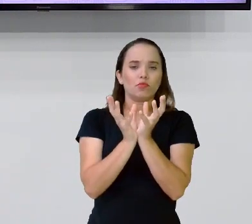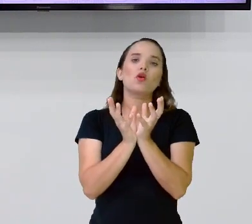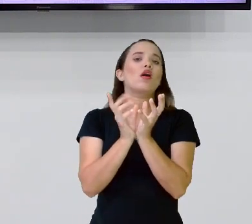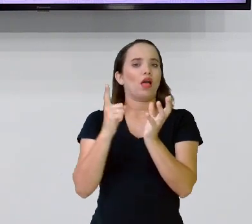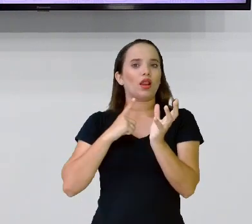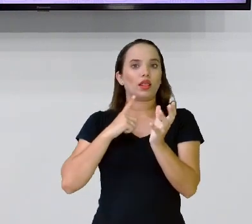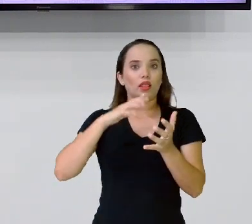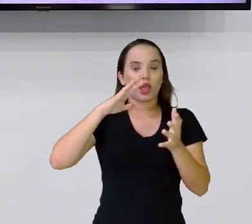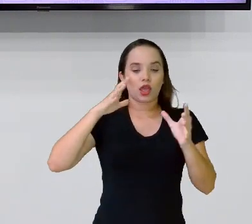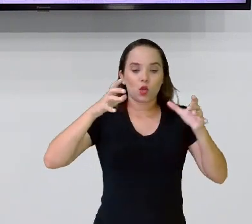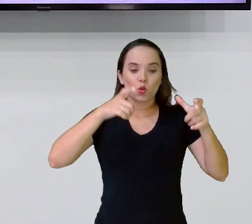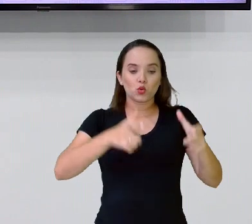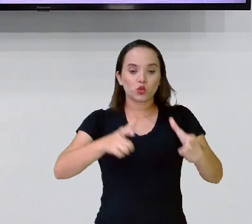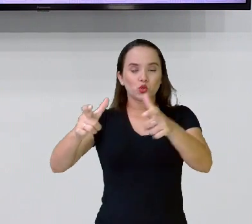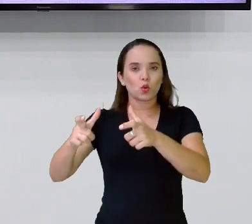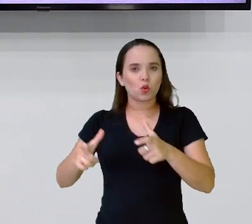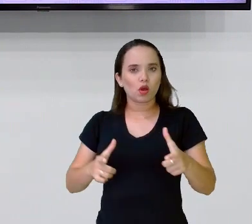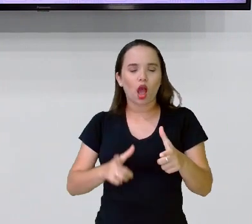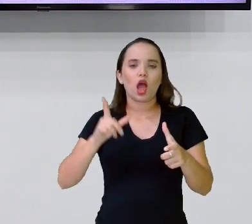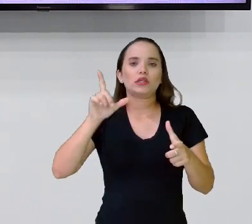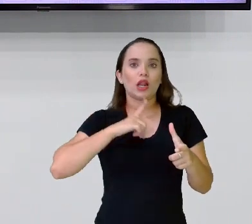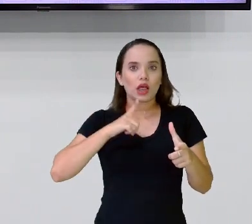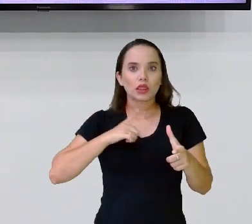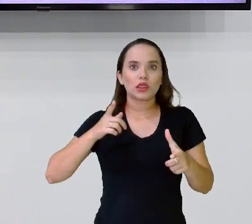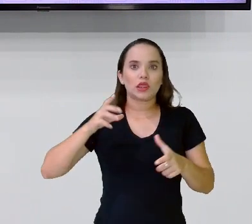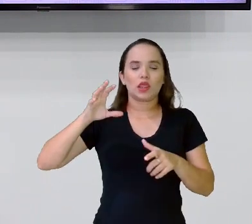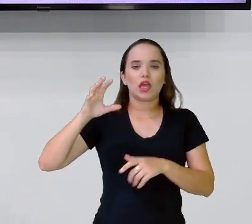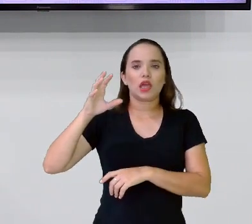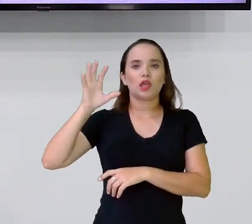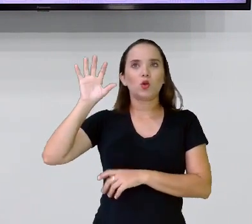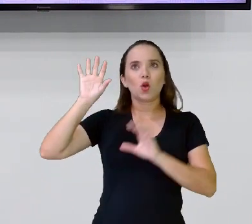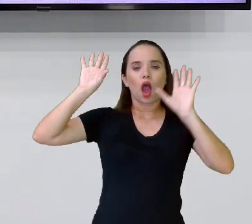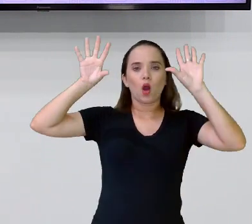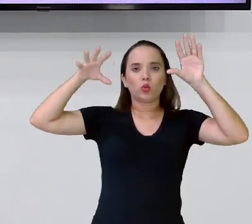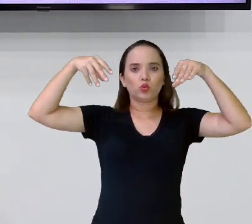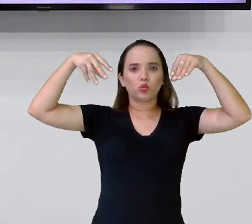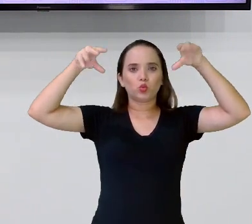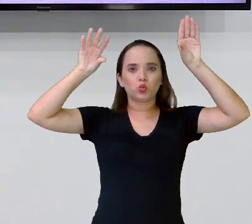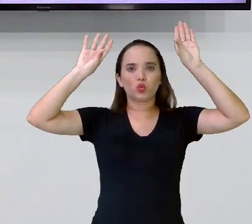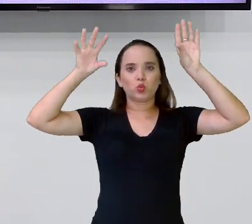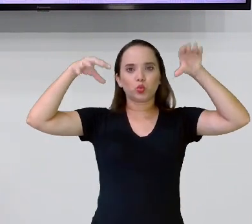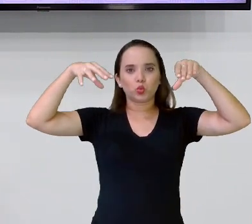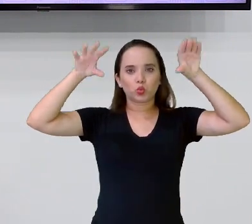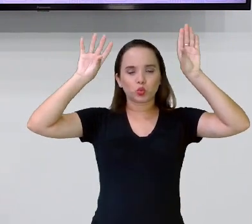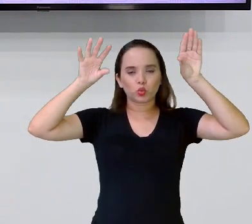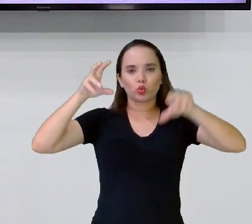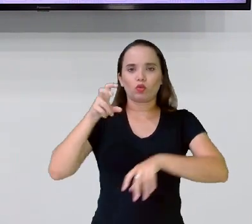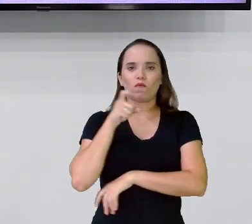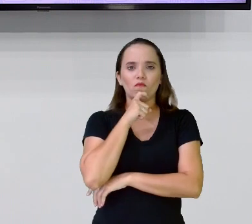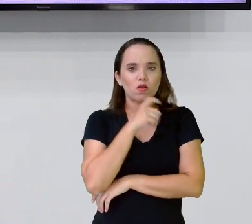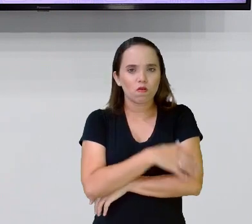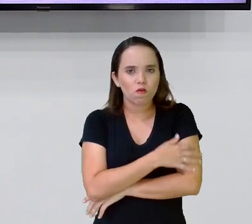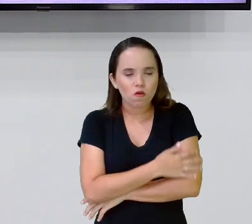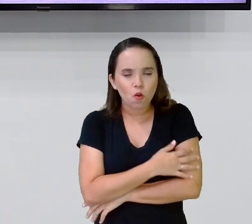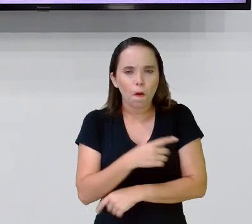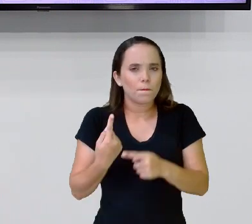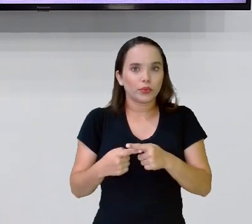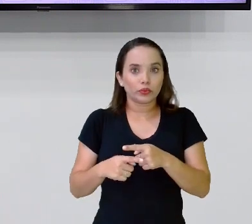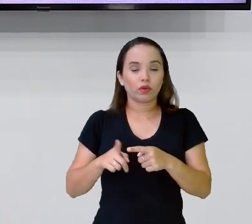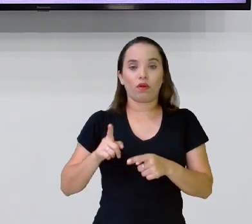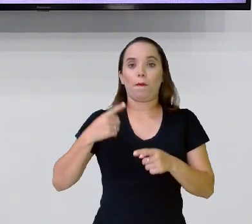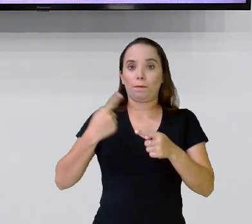deserto. Então, veja o nível de tecnologia para se ter um conforto no lugar, né? Então, fica muitas reflexões em cima disso